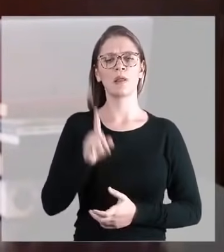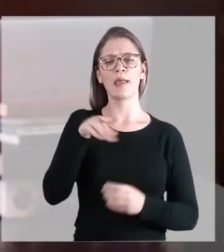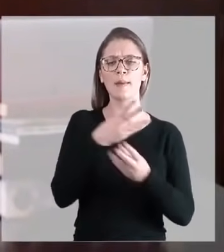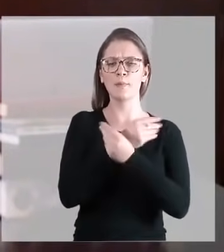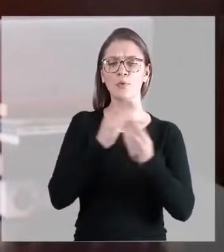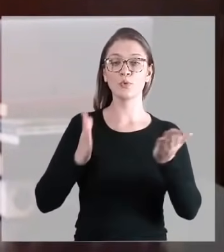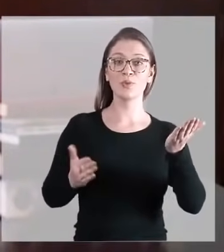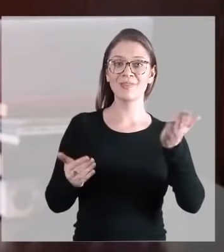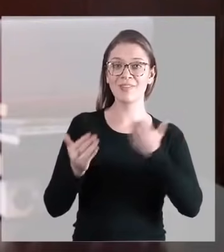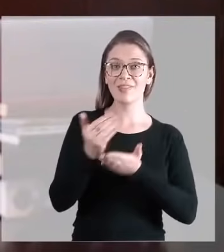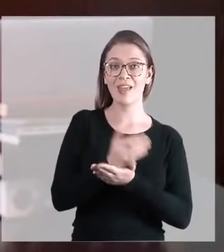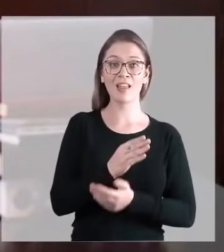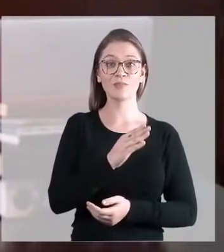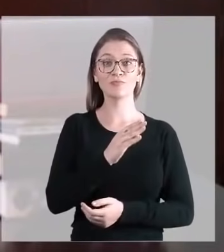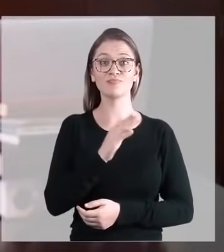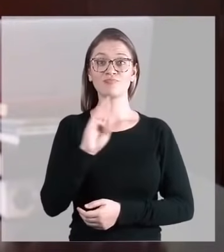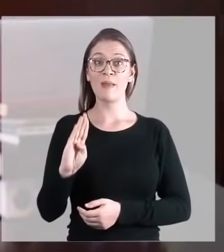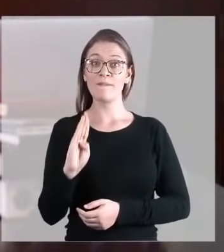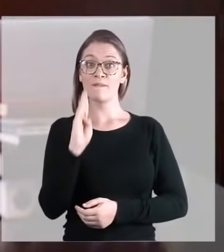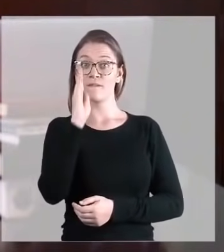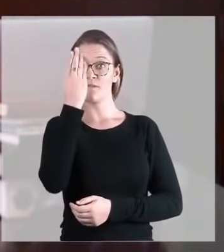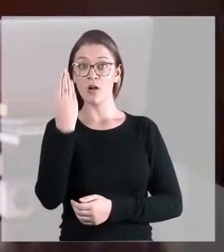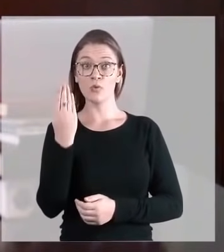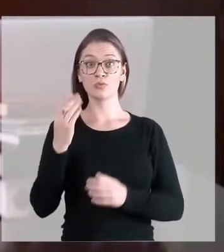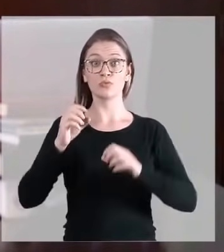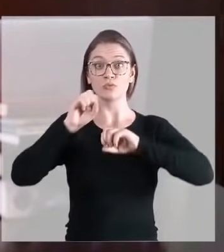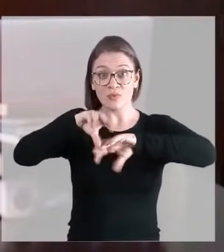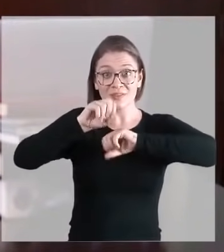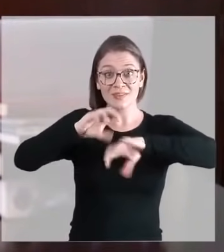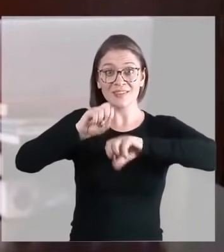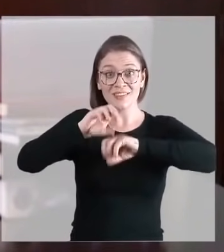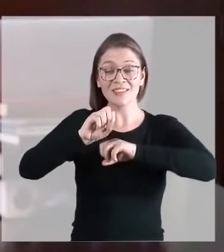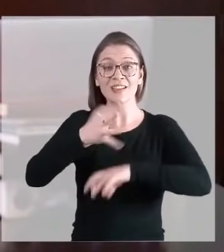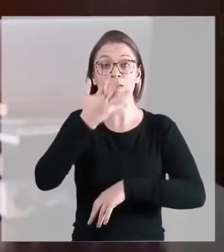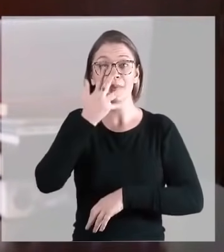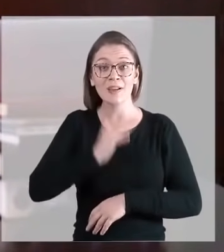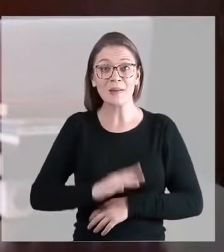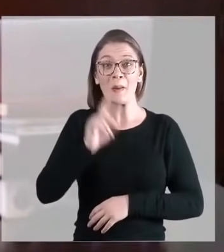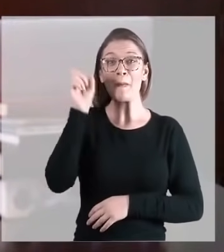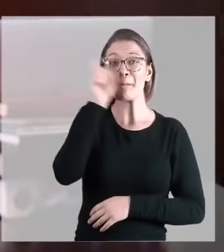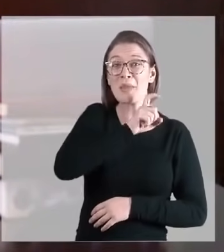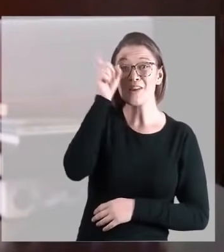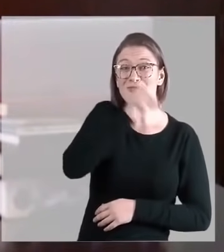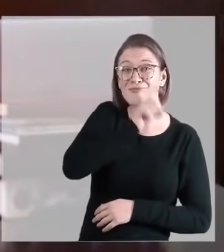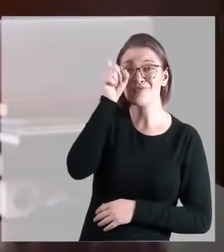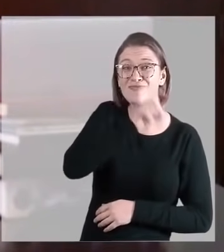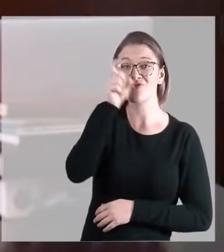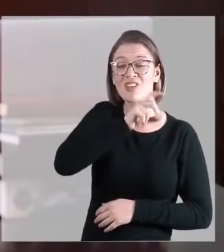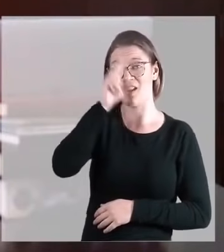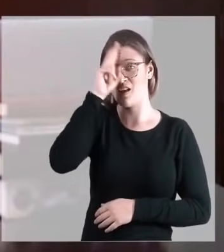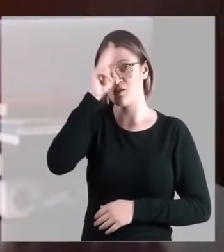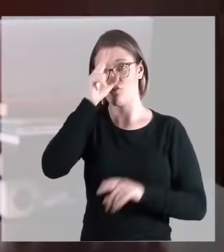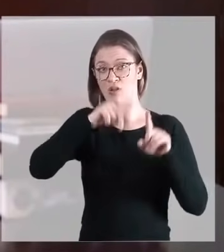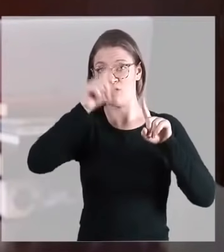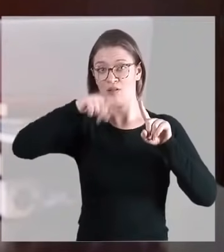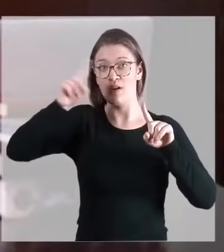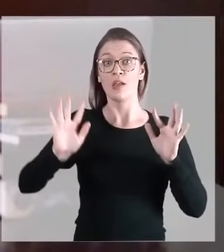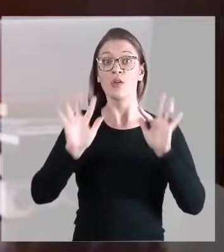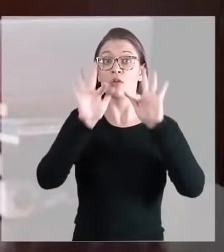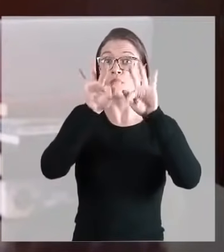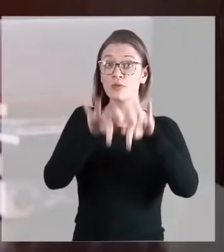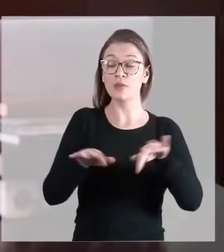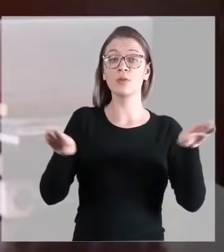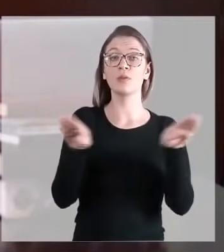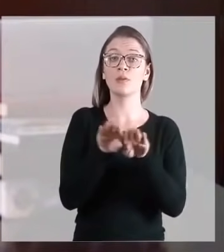dados falsos jogados para as crianças, mentiras históricas, estatísticas jogadas para as crianças, e no final também aproveita para atacar